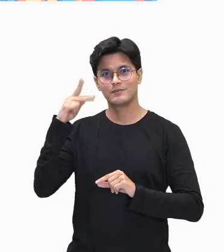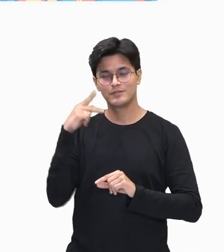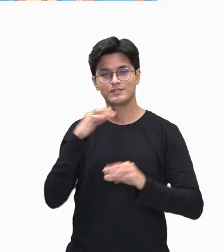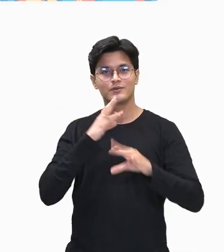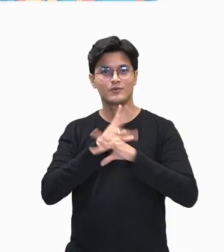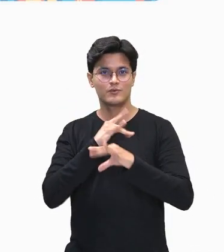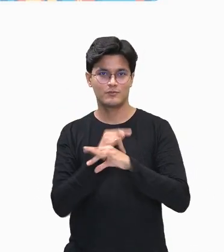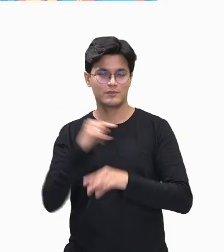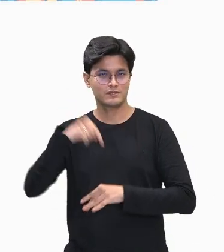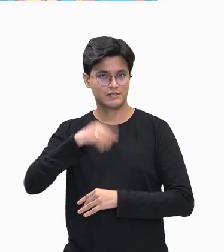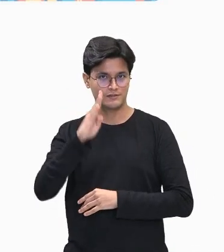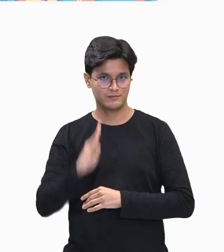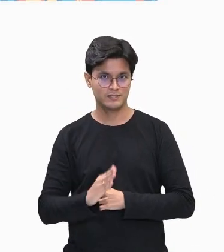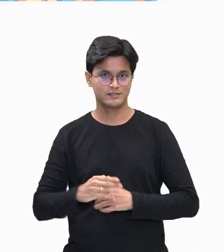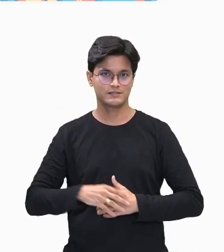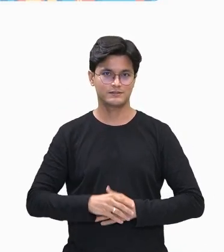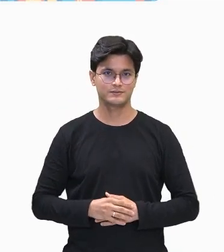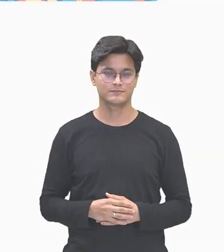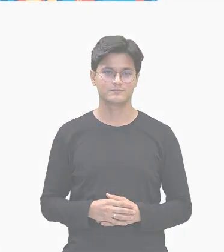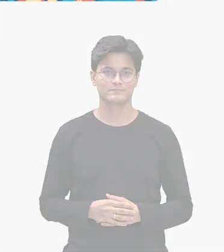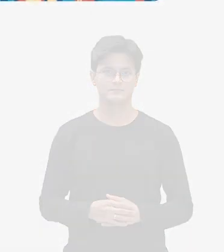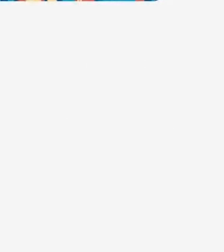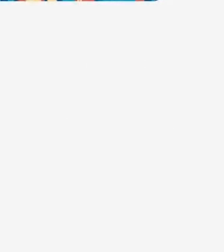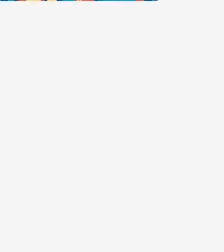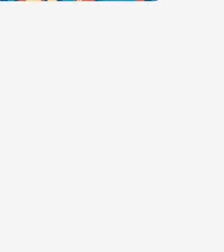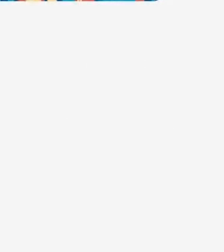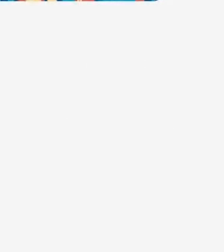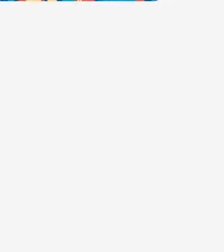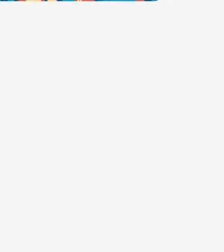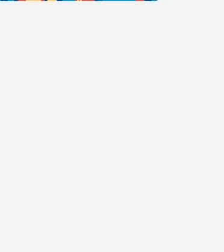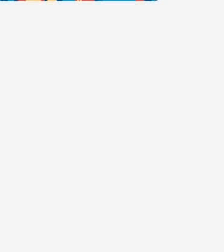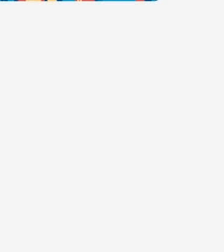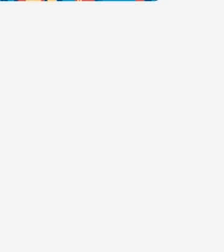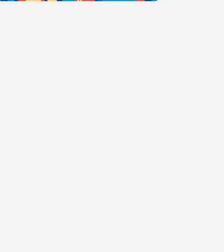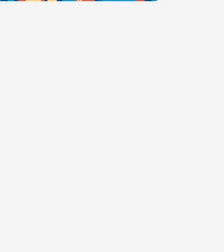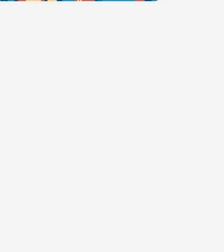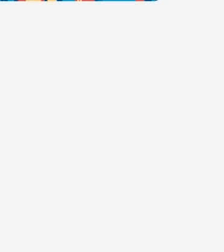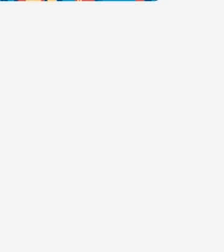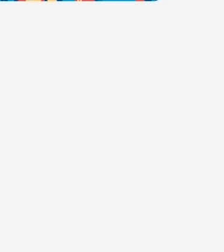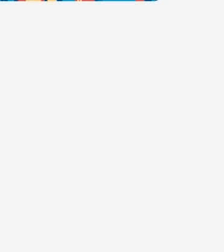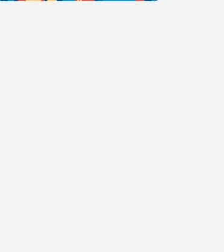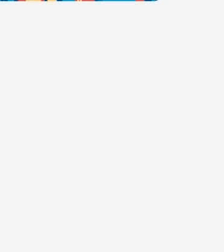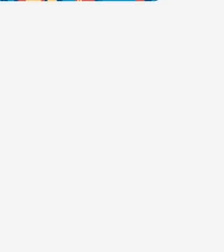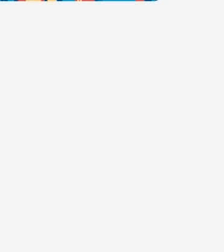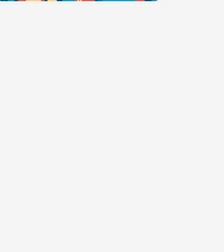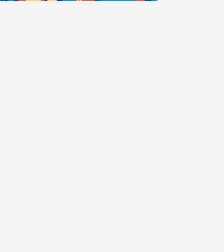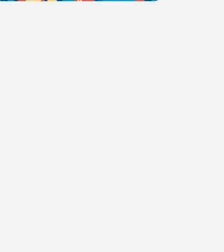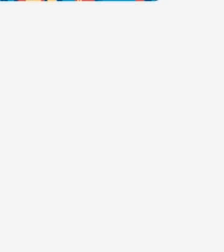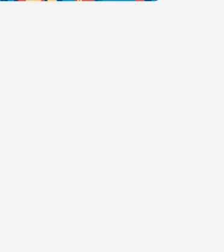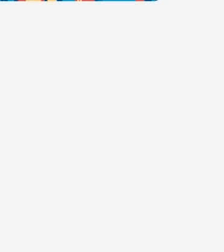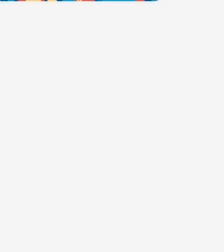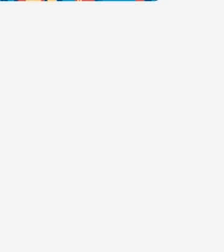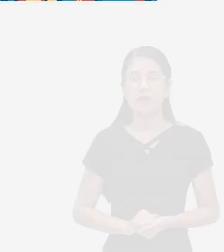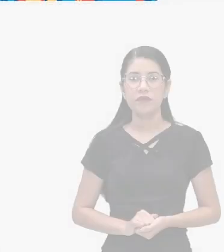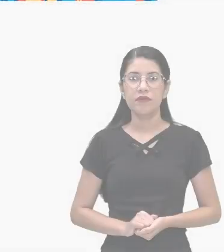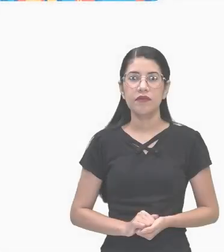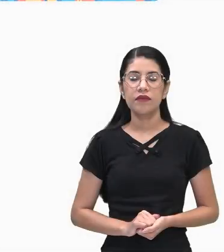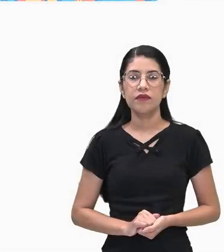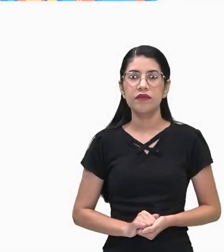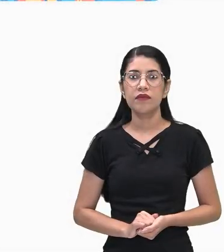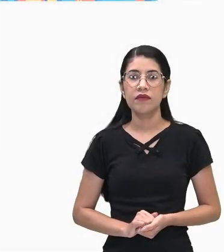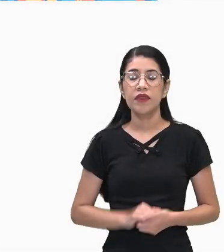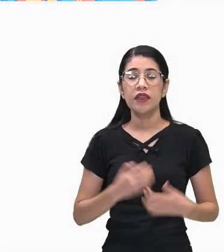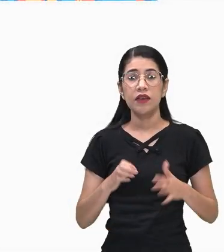urbana no nosso país. Então, o Estatuto da Cidade, ele tem como objetivo garantir